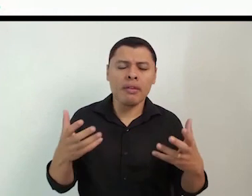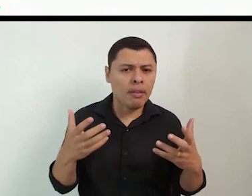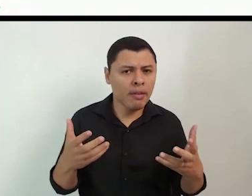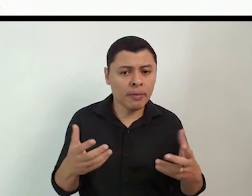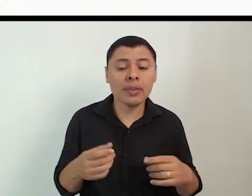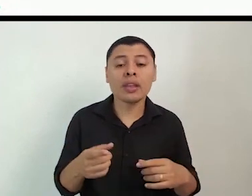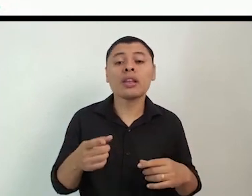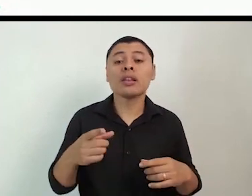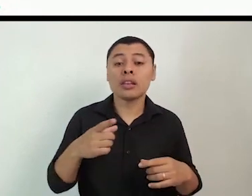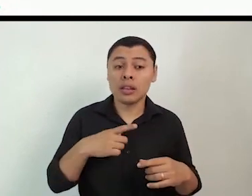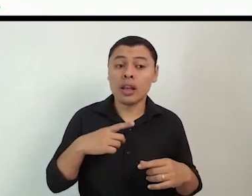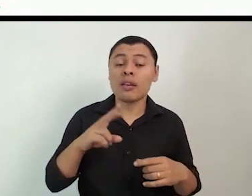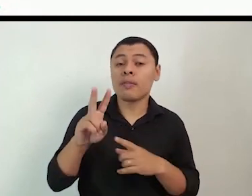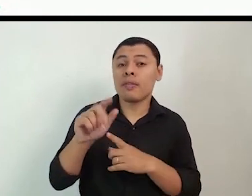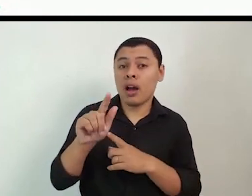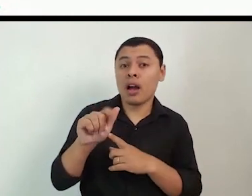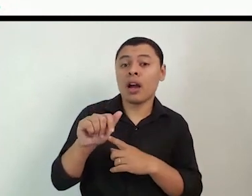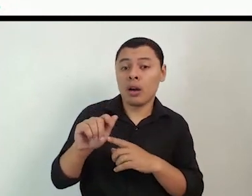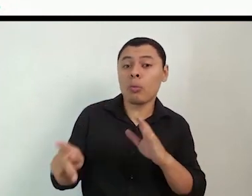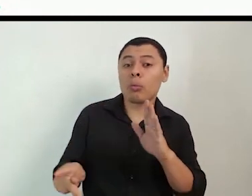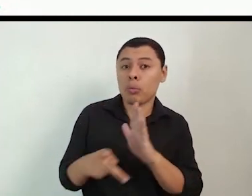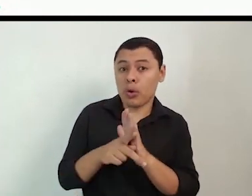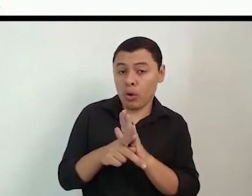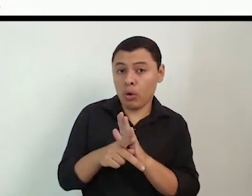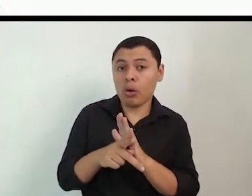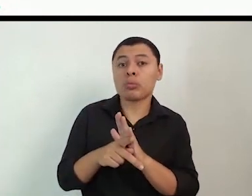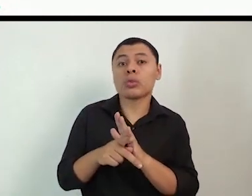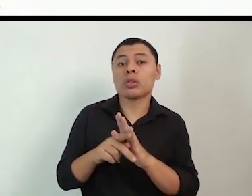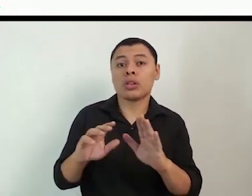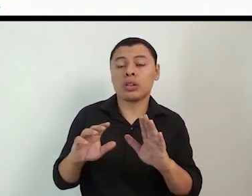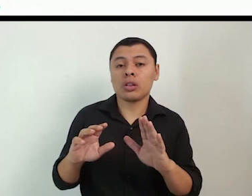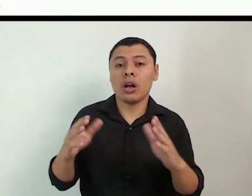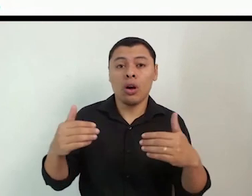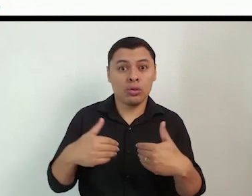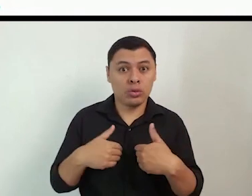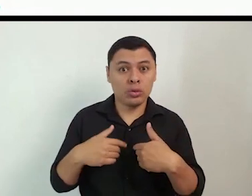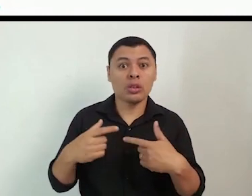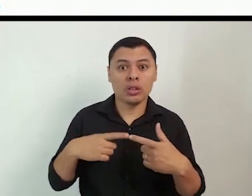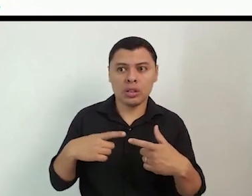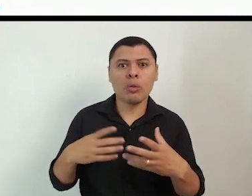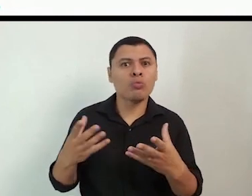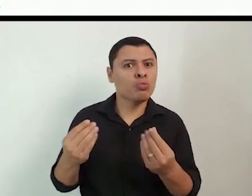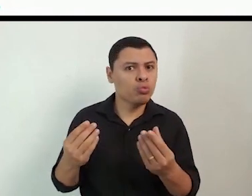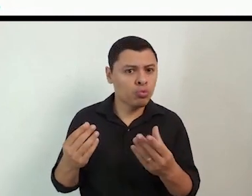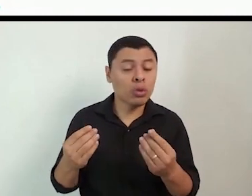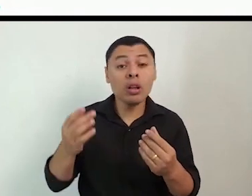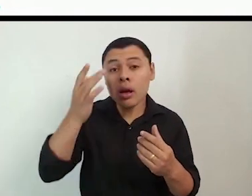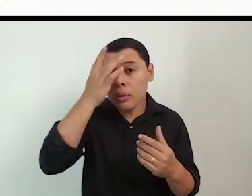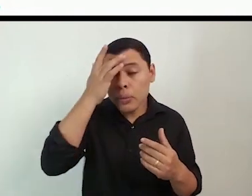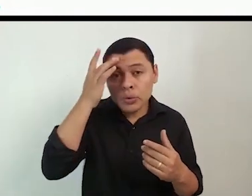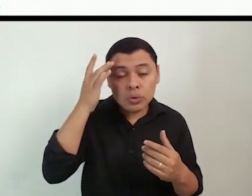hoje em dia, né? Porque é algo que não existe e a gente vê muita gente procurando por vaga e não sabendo